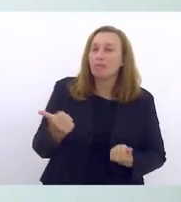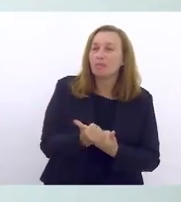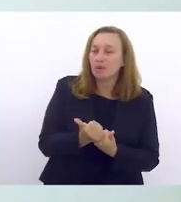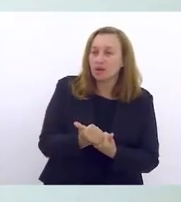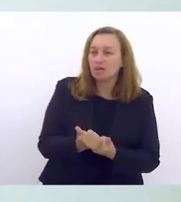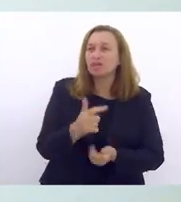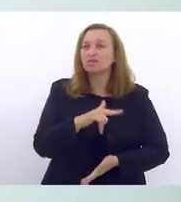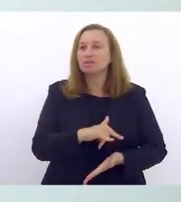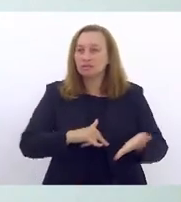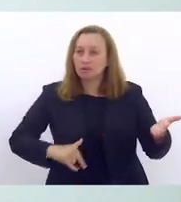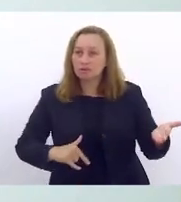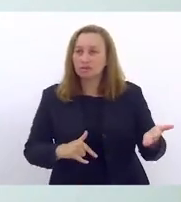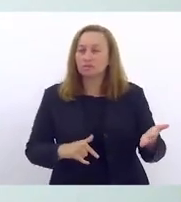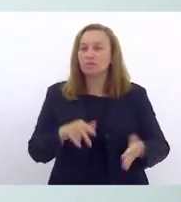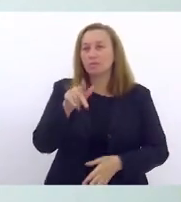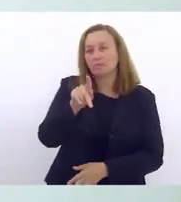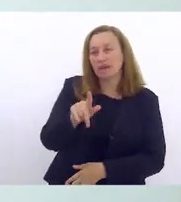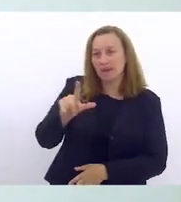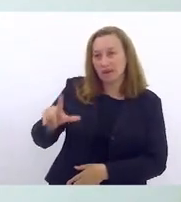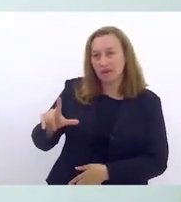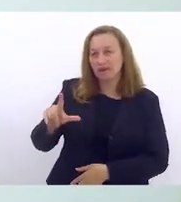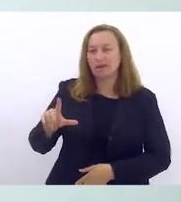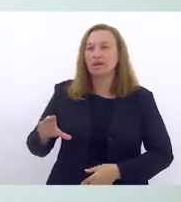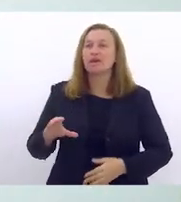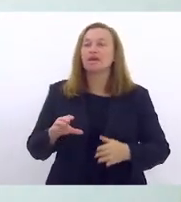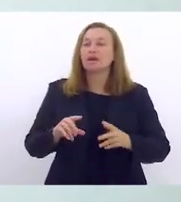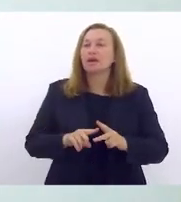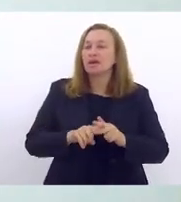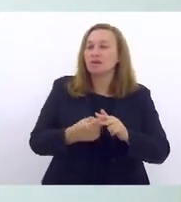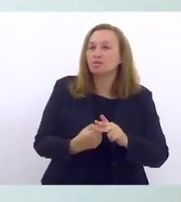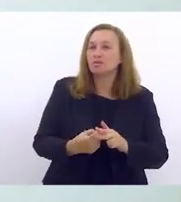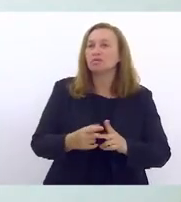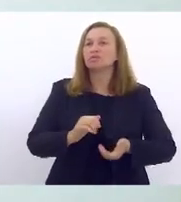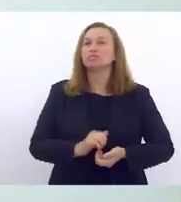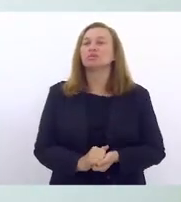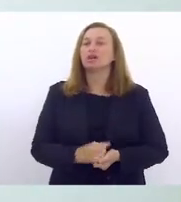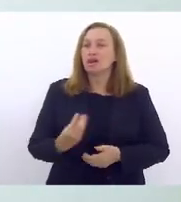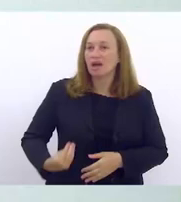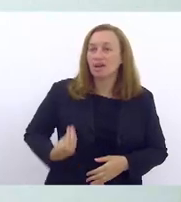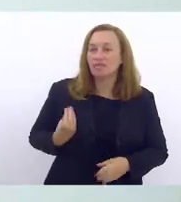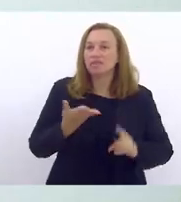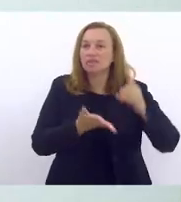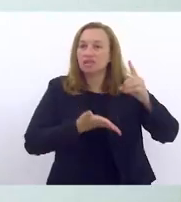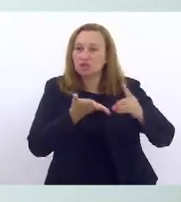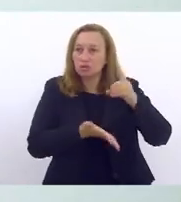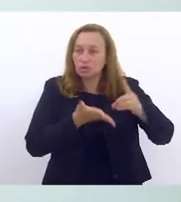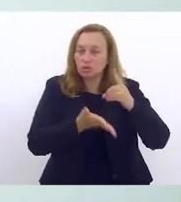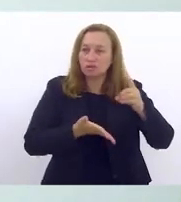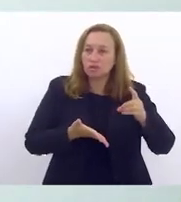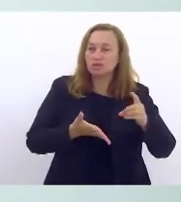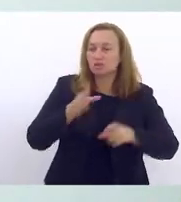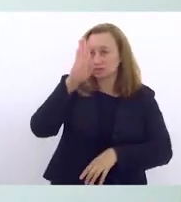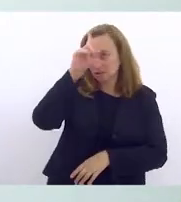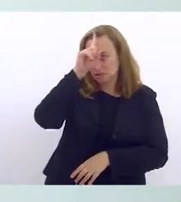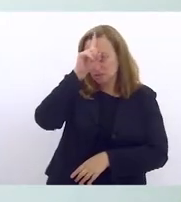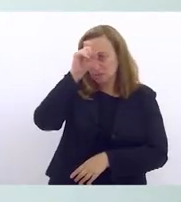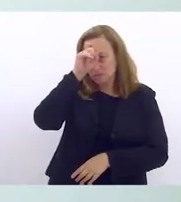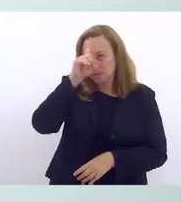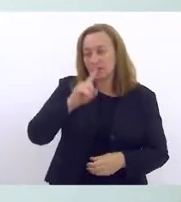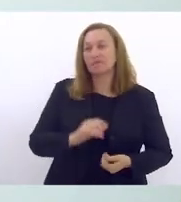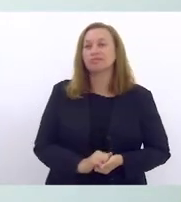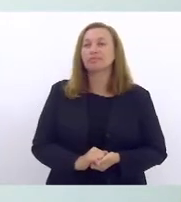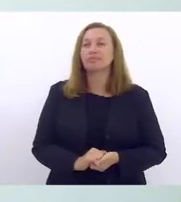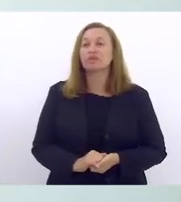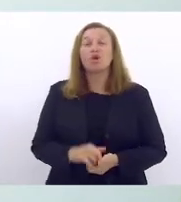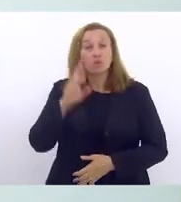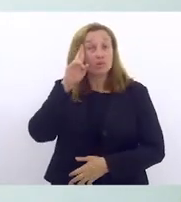o PL que regulamentou, né, e garantiu a presença das doulas nas maternidades. Né? O